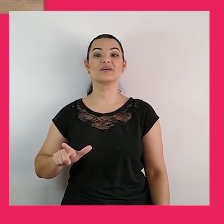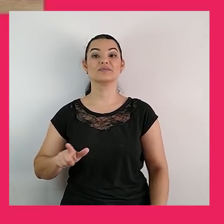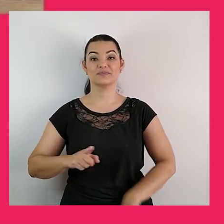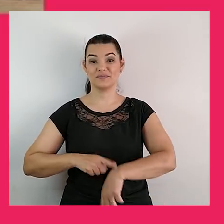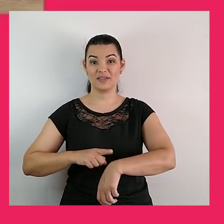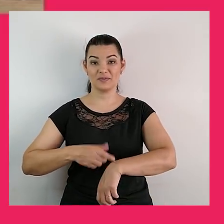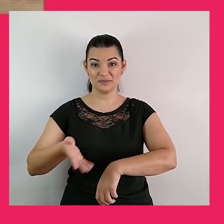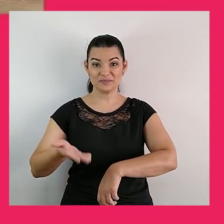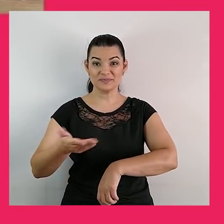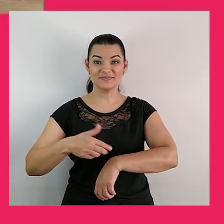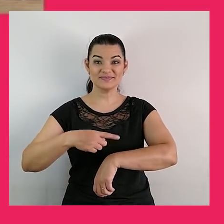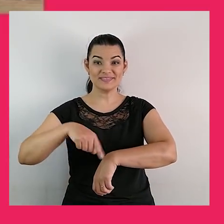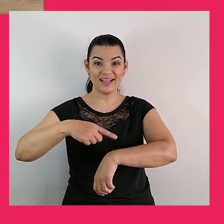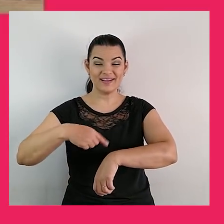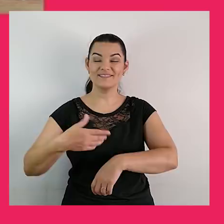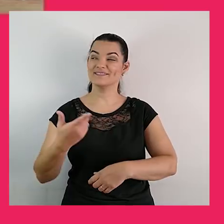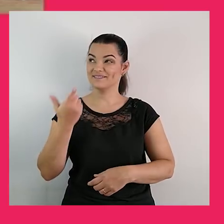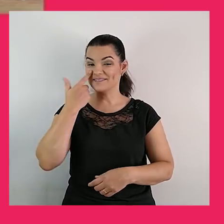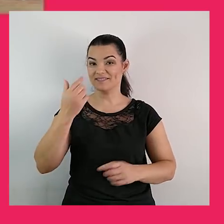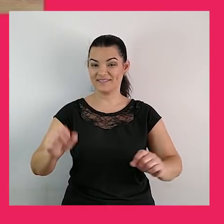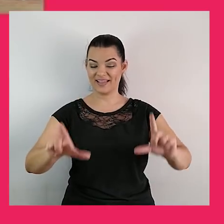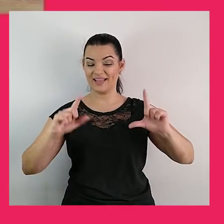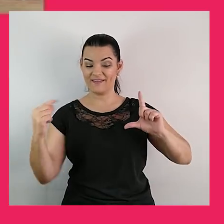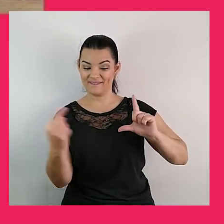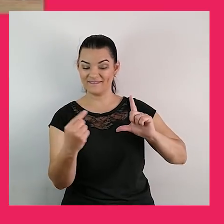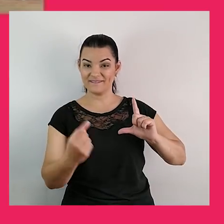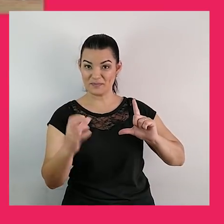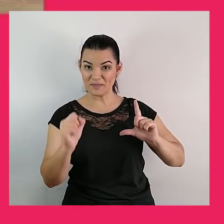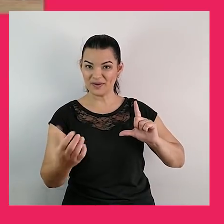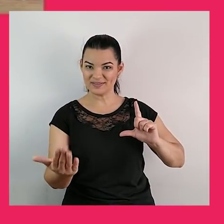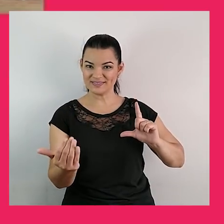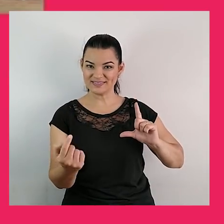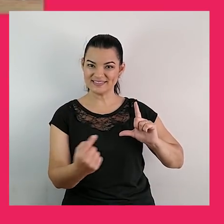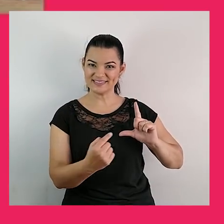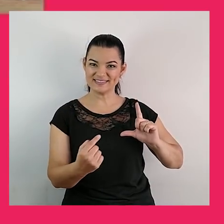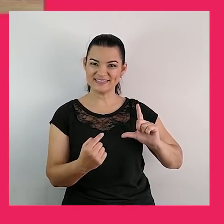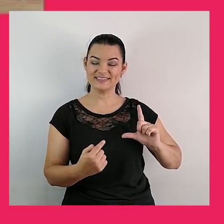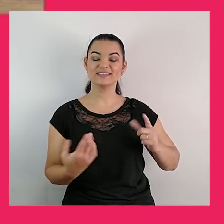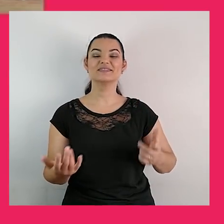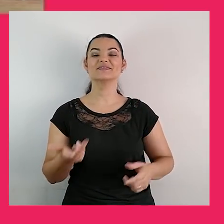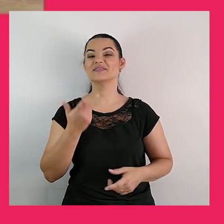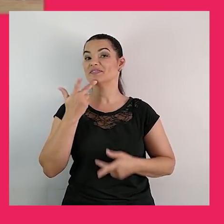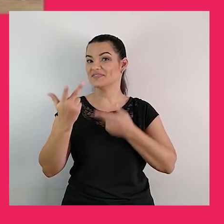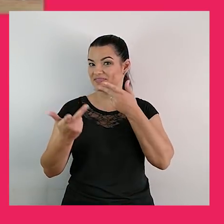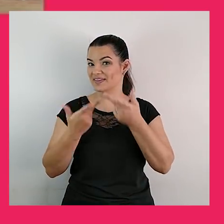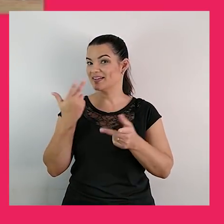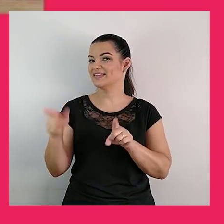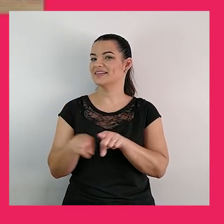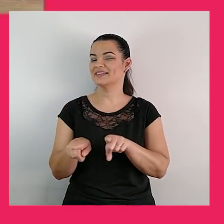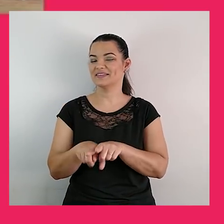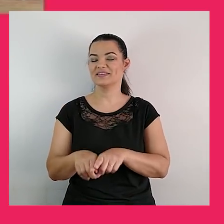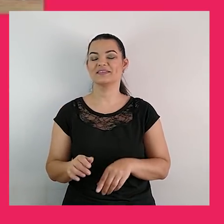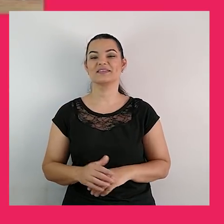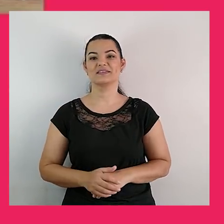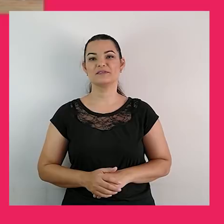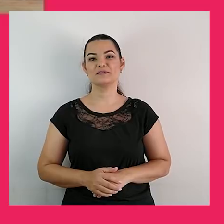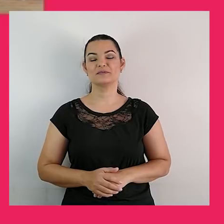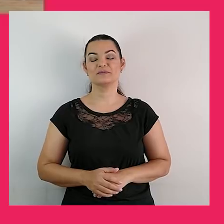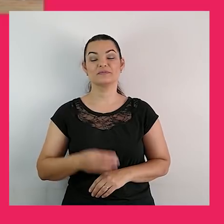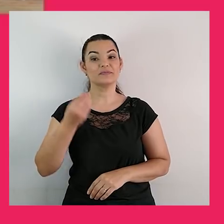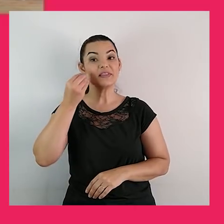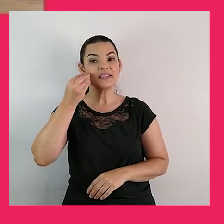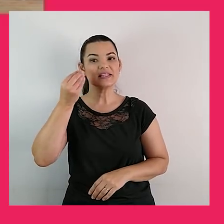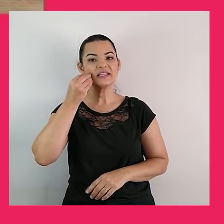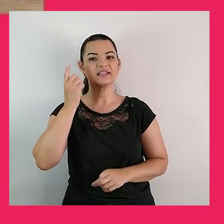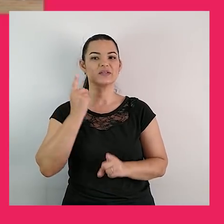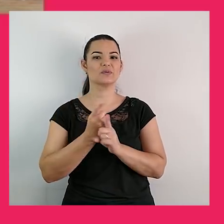Tempo para vocês. Coloca o dedinho em cima e vai falando geleia real para tentar